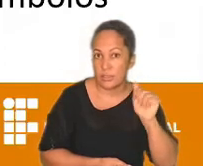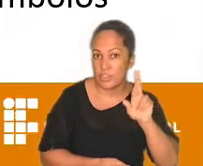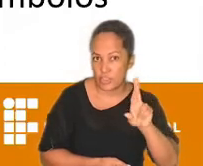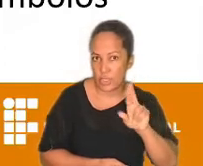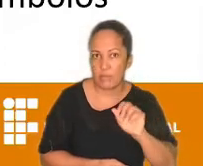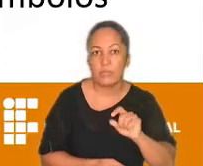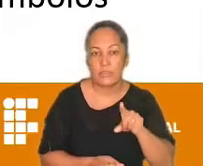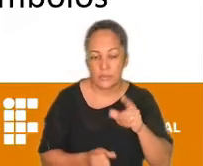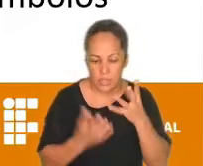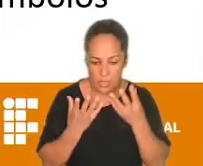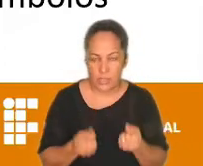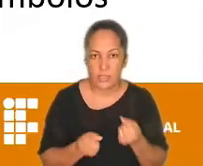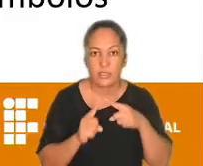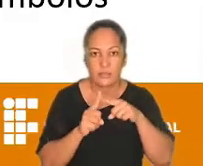dado.